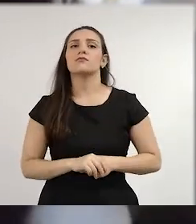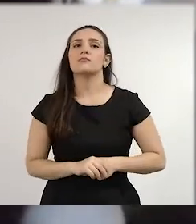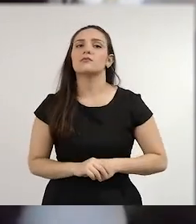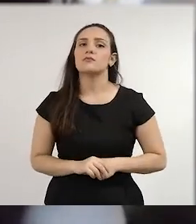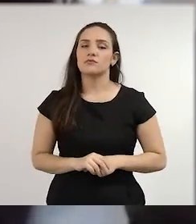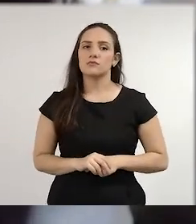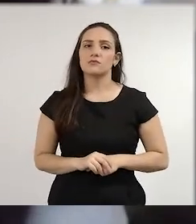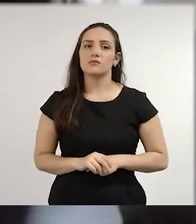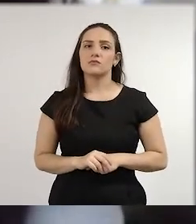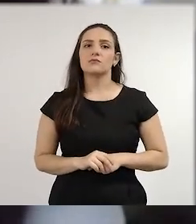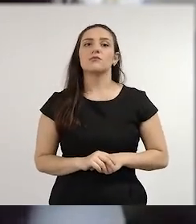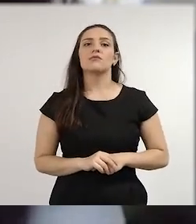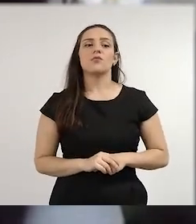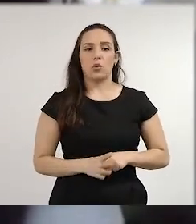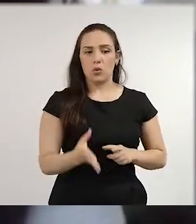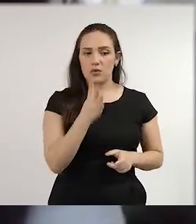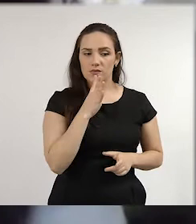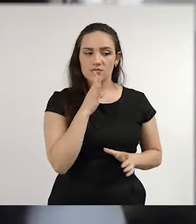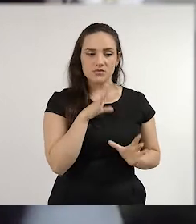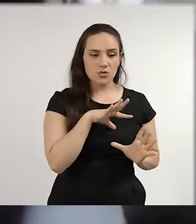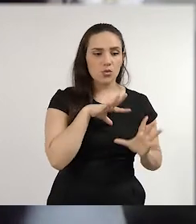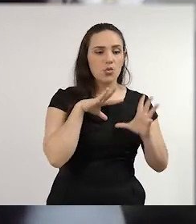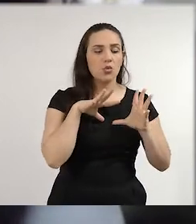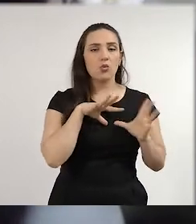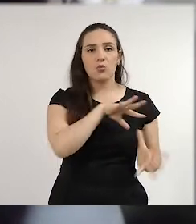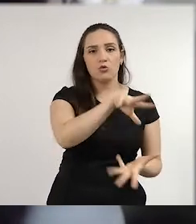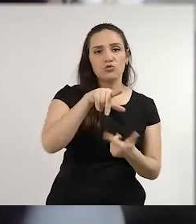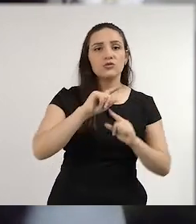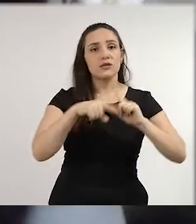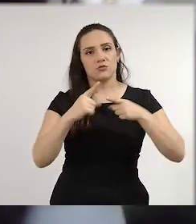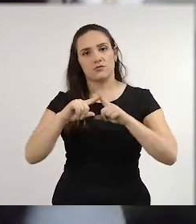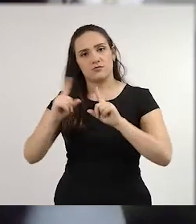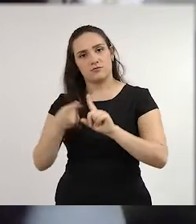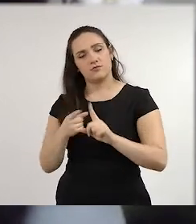um pouco o mundo e depois falar, agora é a hora de eu engravidar.